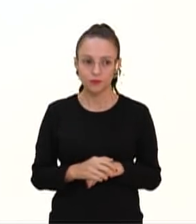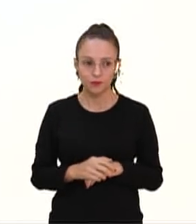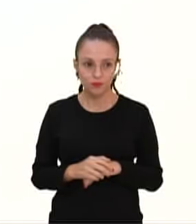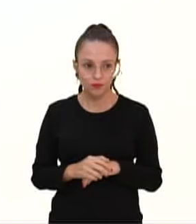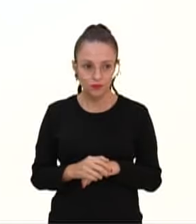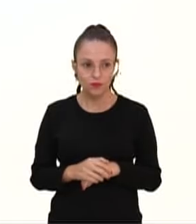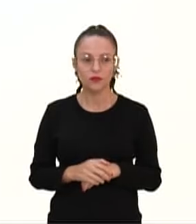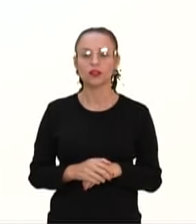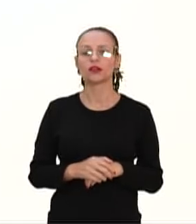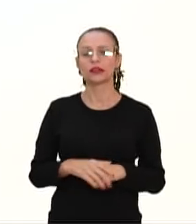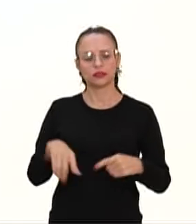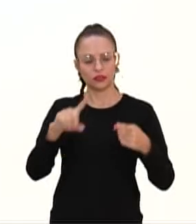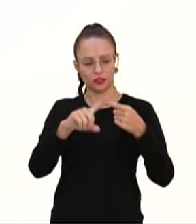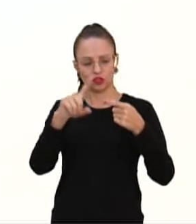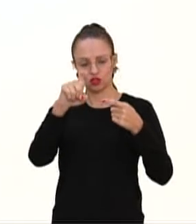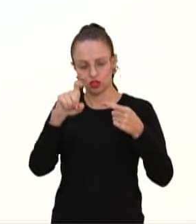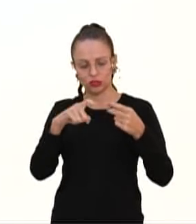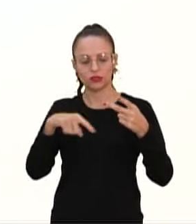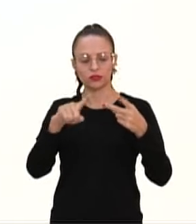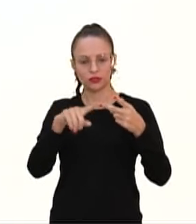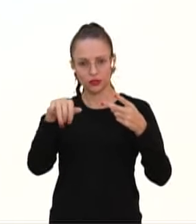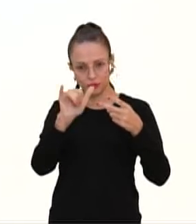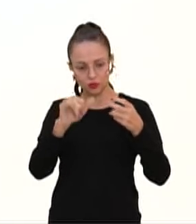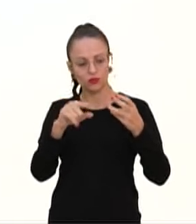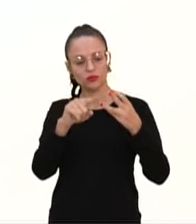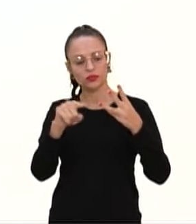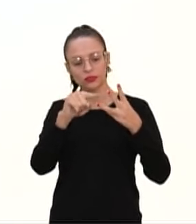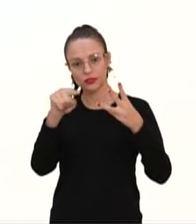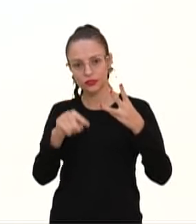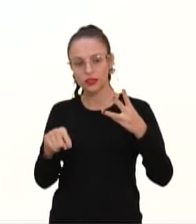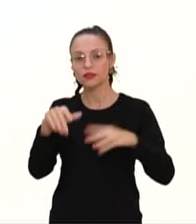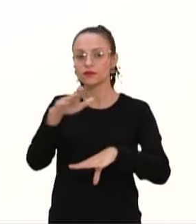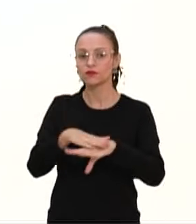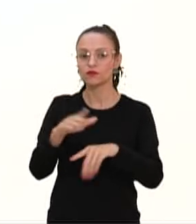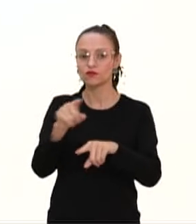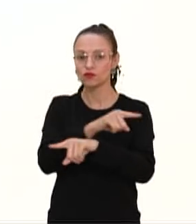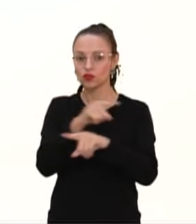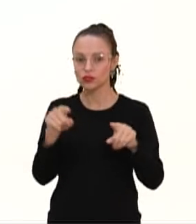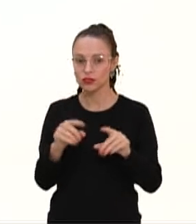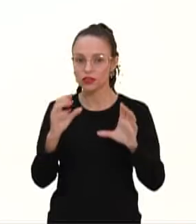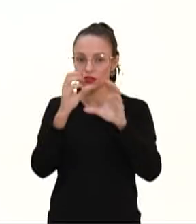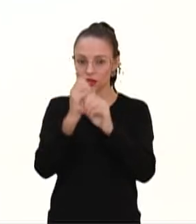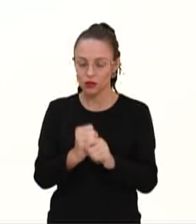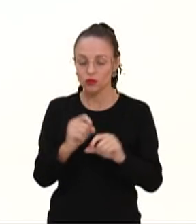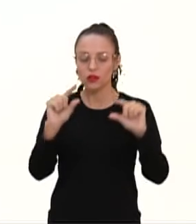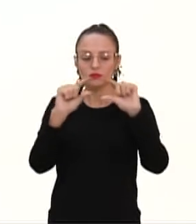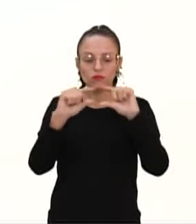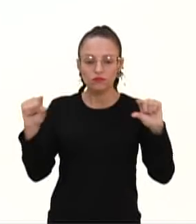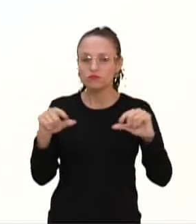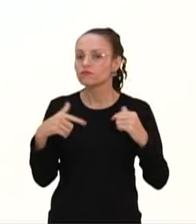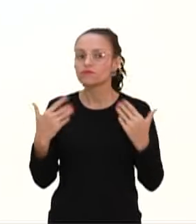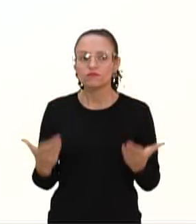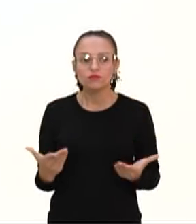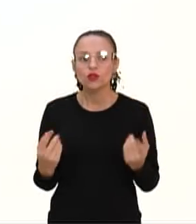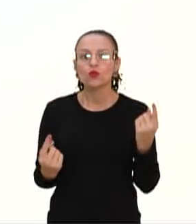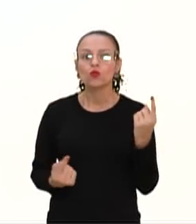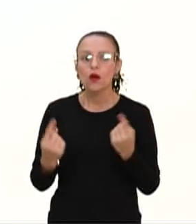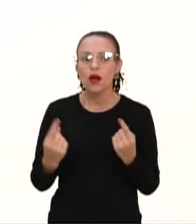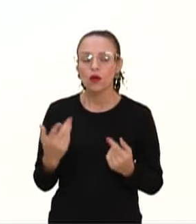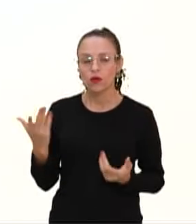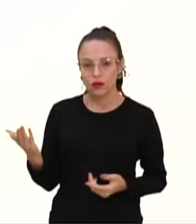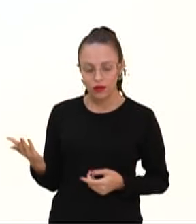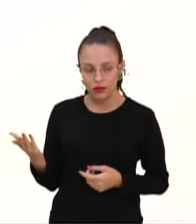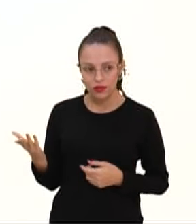Tendo o valor de x, tendo o valor de y, o valor de z, você vai calcular a expressão que o exercício está perguntando. Qual é a